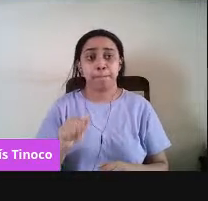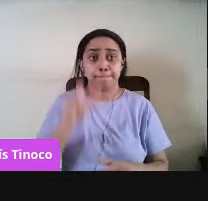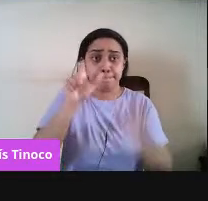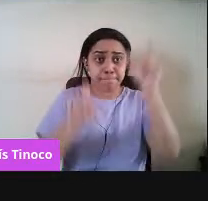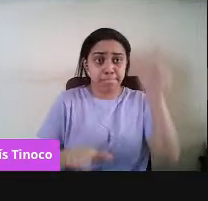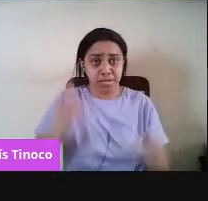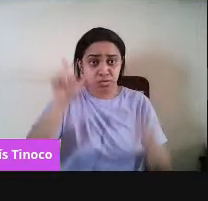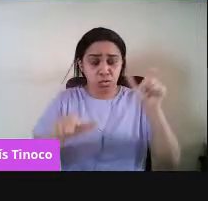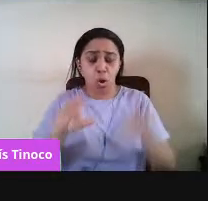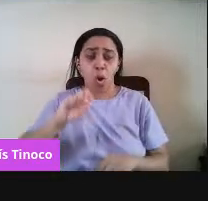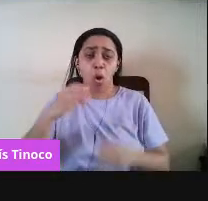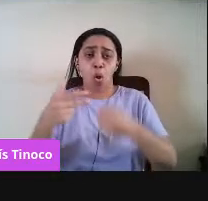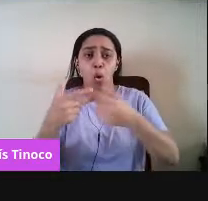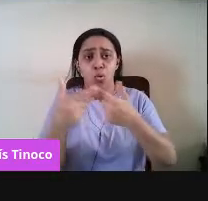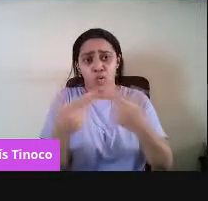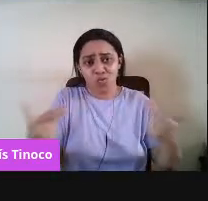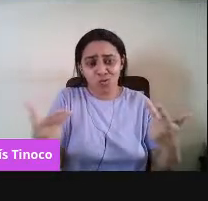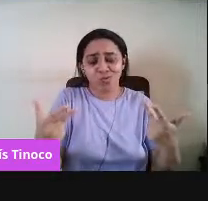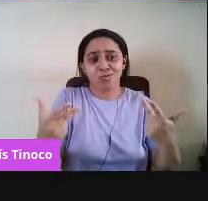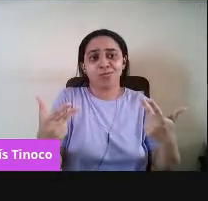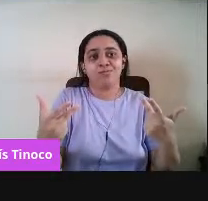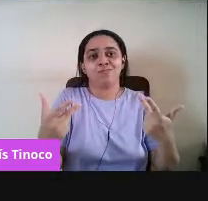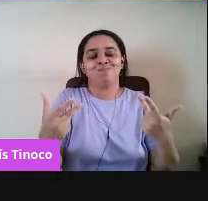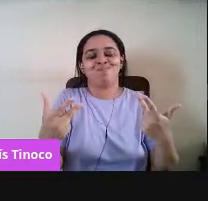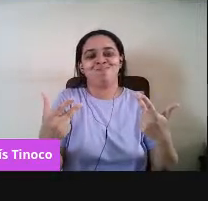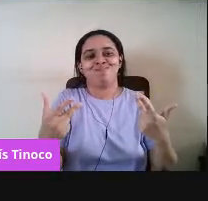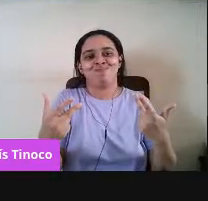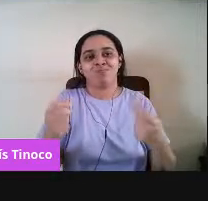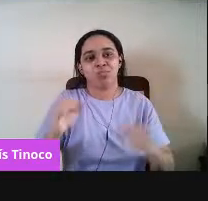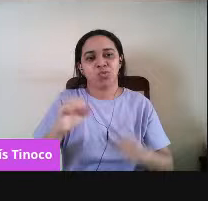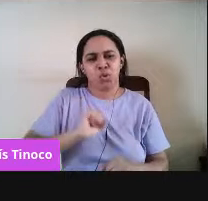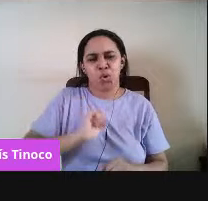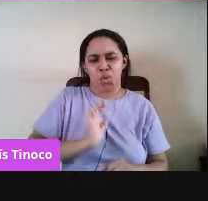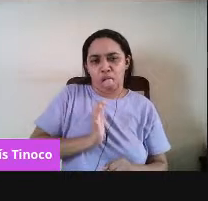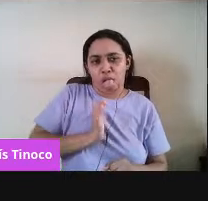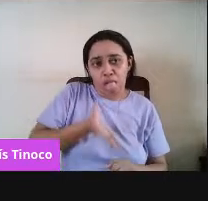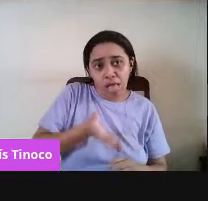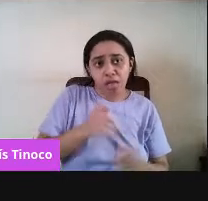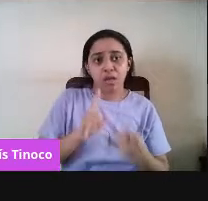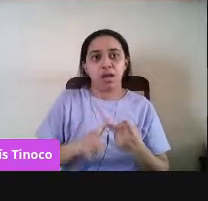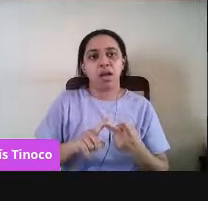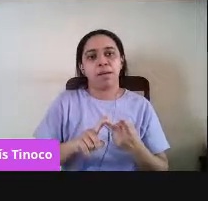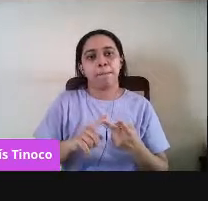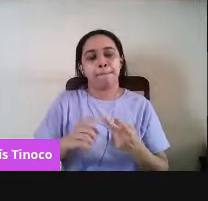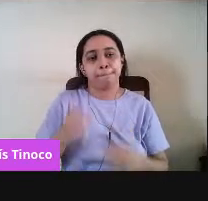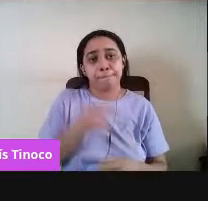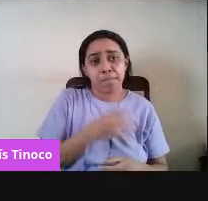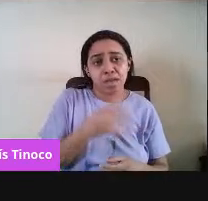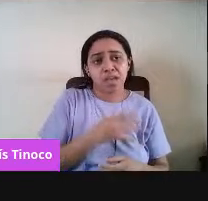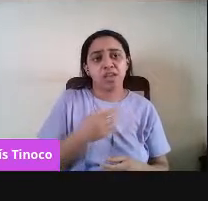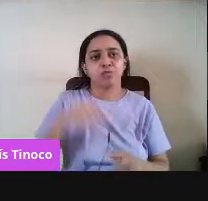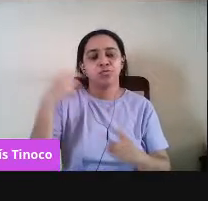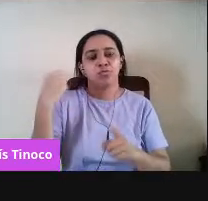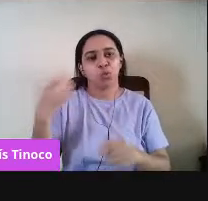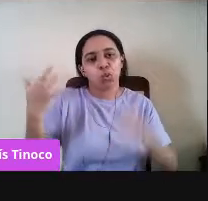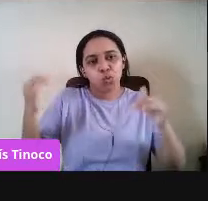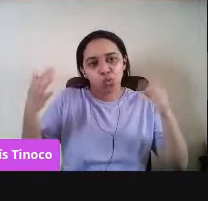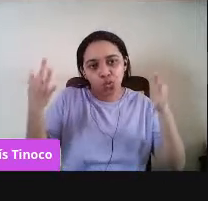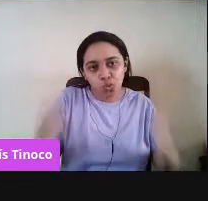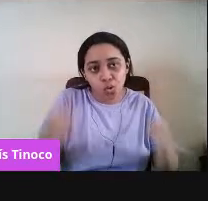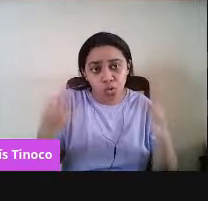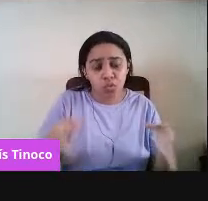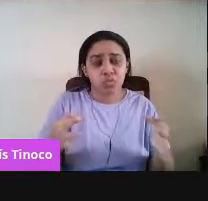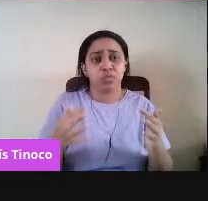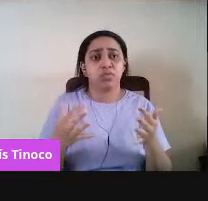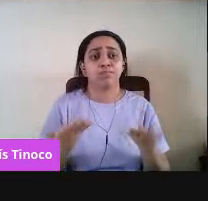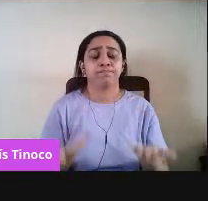repugnância, antipatia, desagrado, enfado, nojo, moléstia, inoportunidade, fecho aspas.